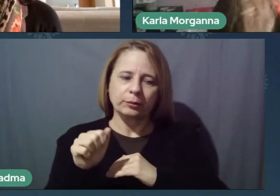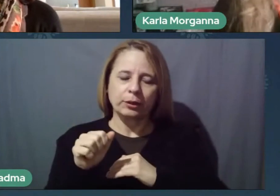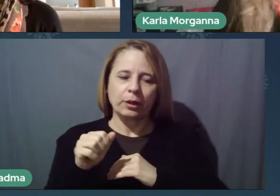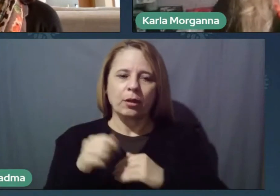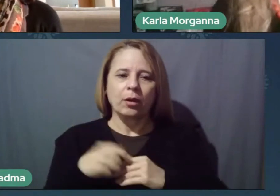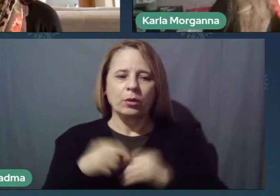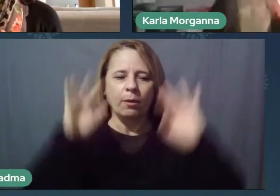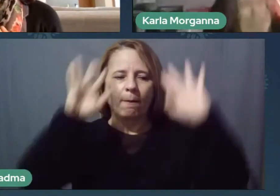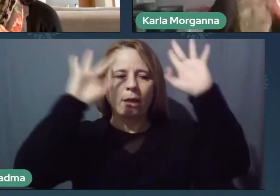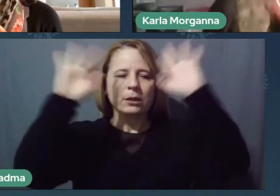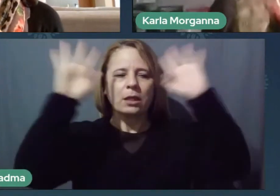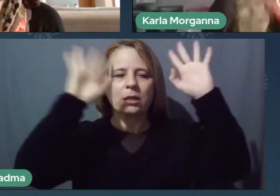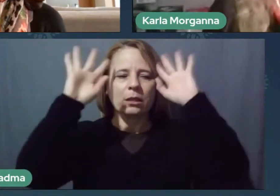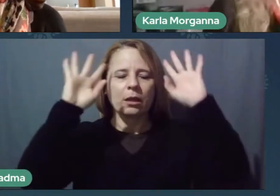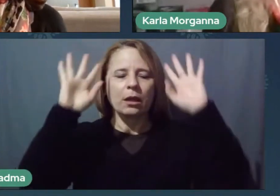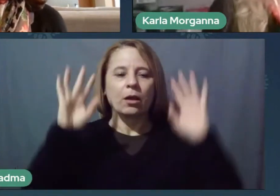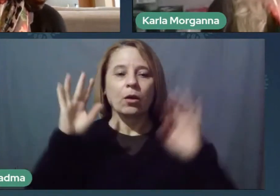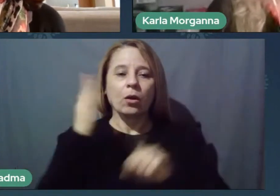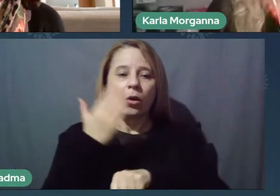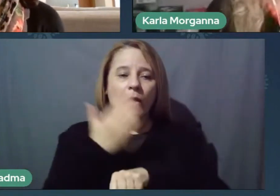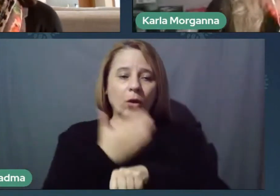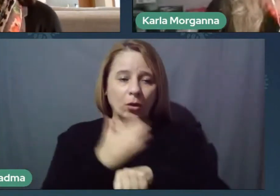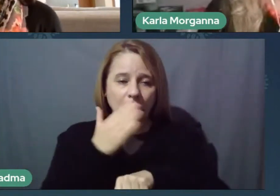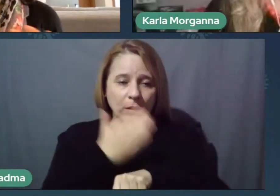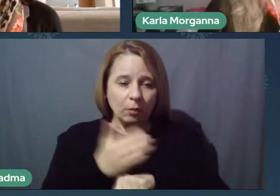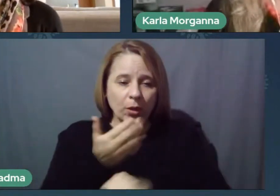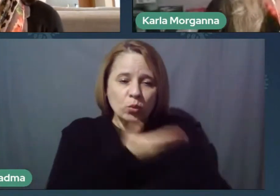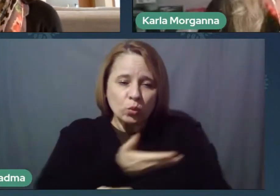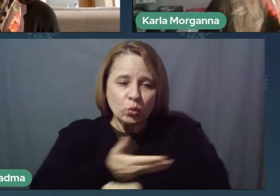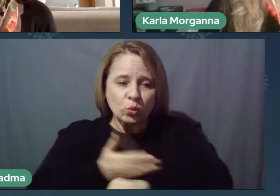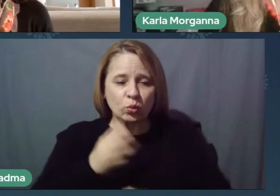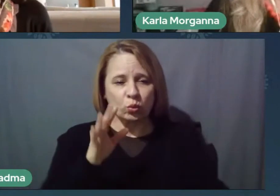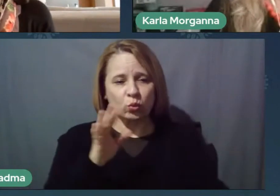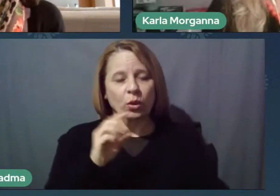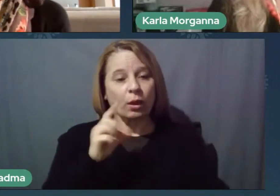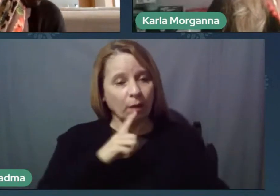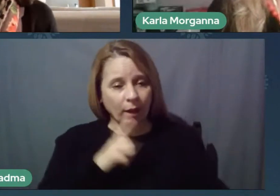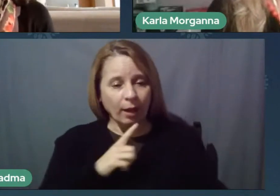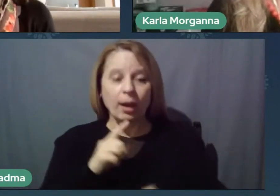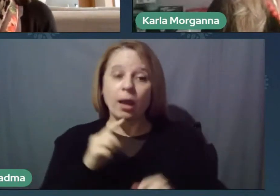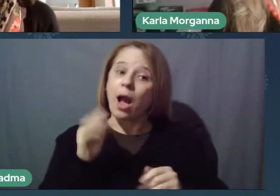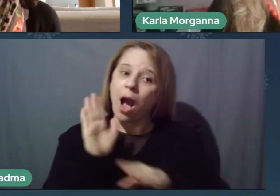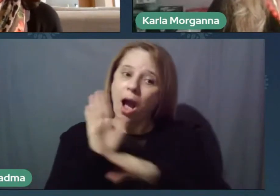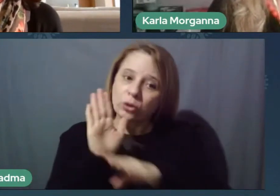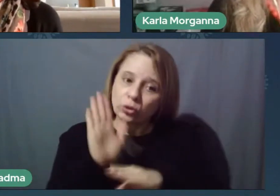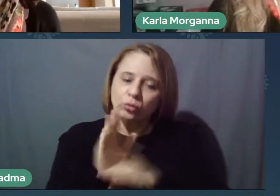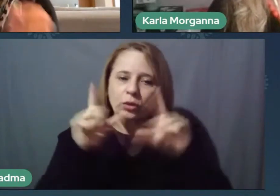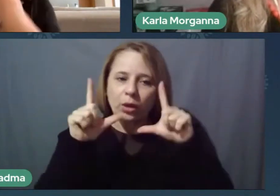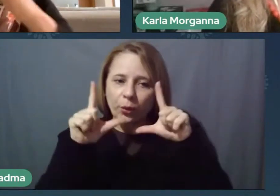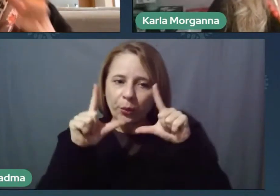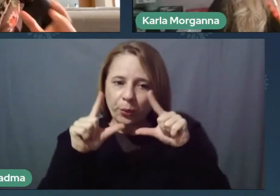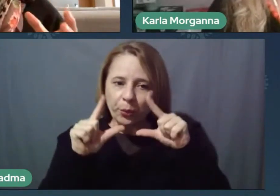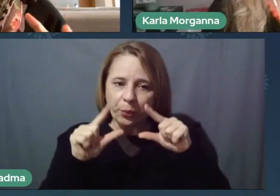melhora, prática de Tai Chi Chuan, essas atividades, elas melhoram, diminuem em